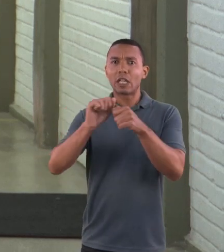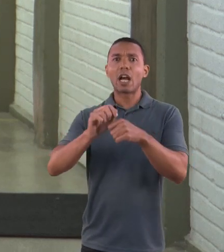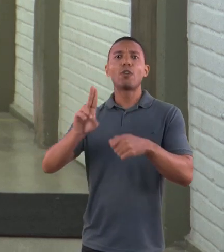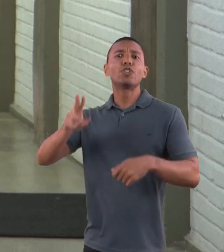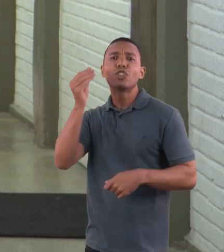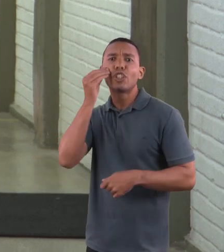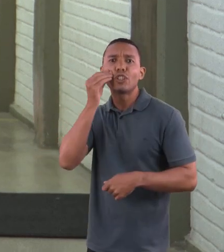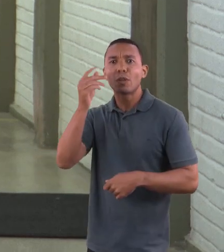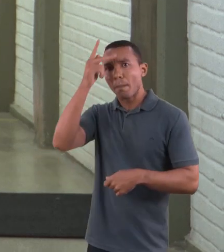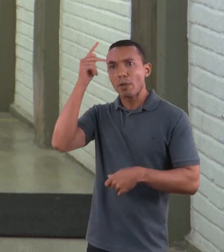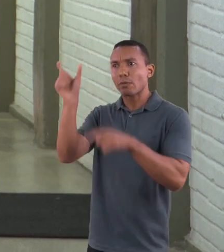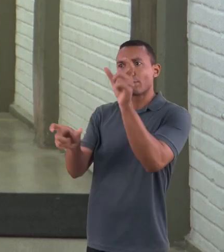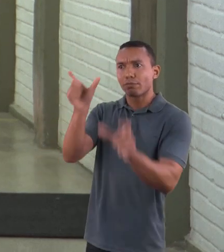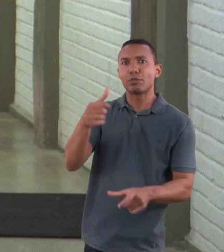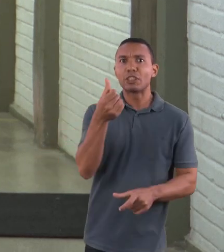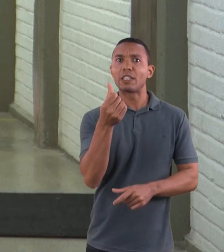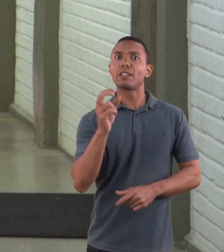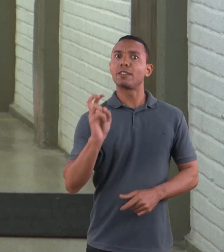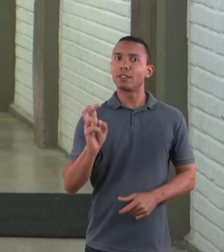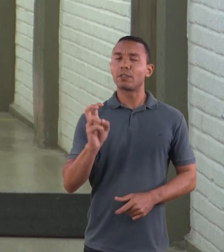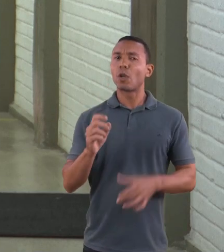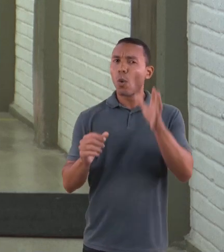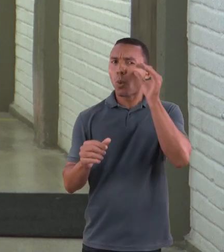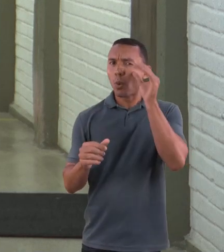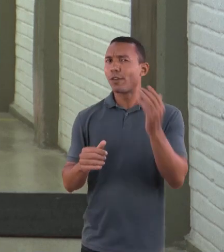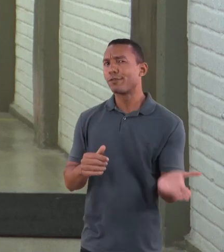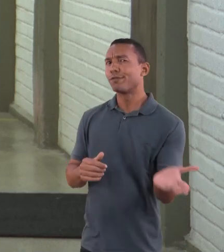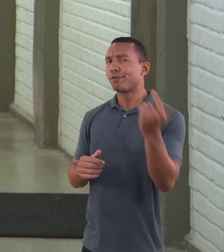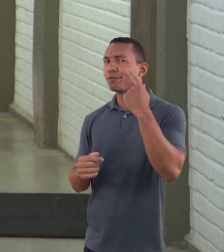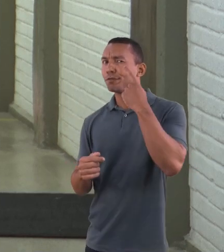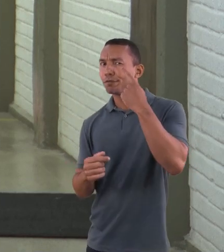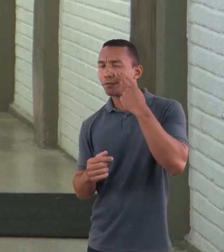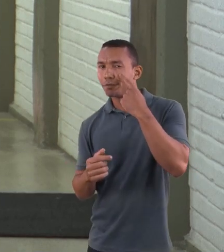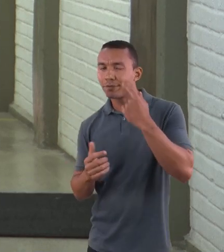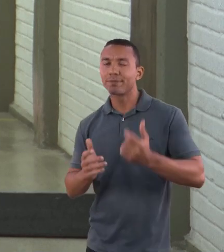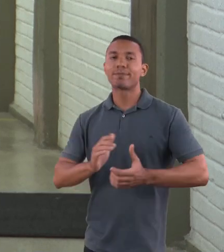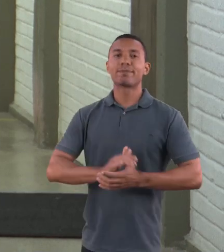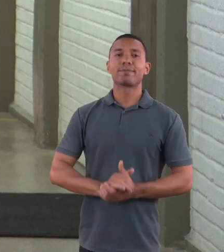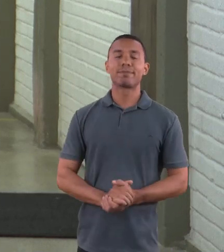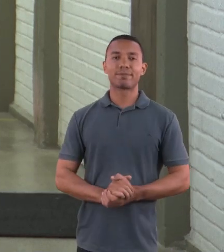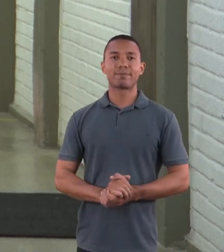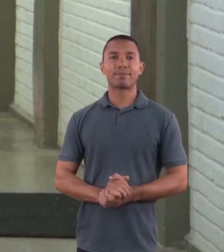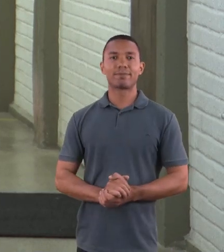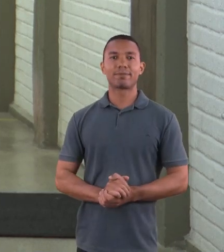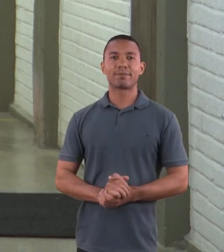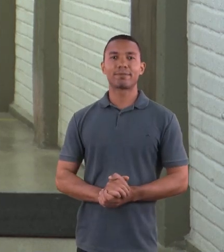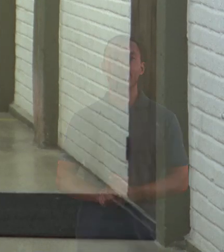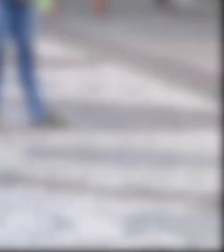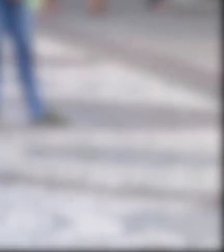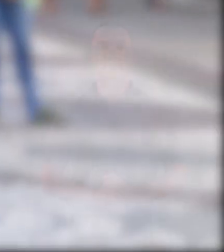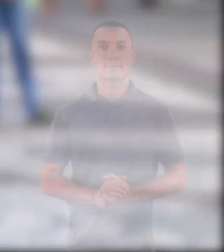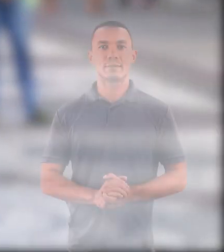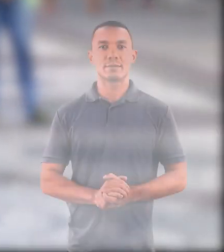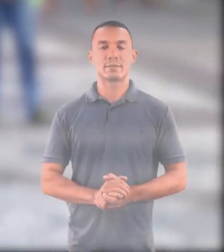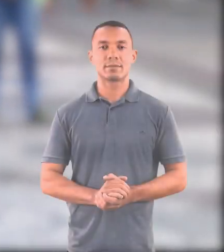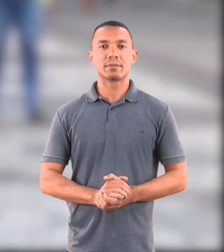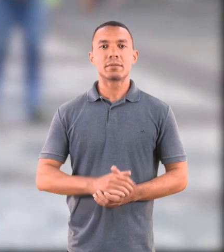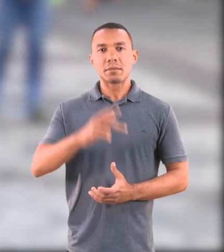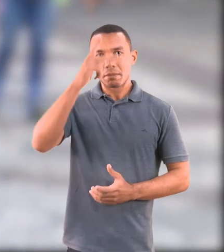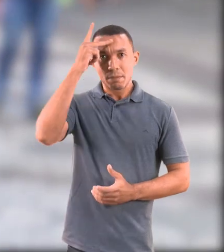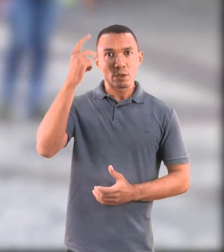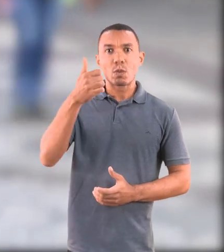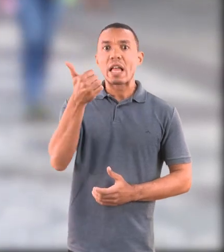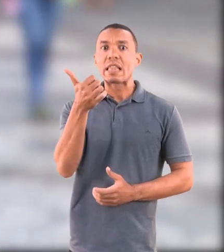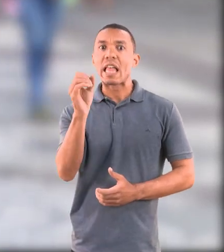em 65 pacientes. Ficou curioso para saber como é que funciona? Vamos conferir na reportagem. Mais de 10